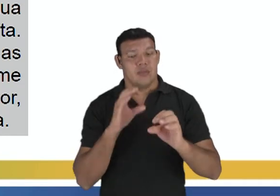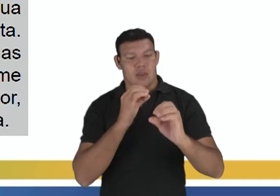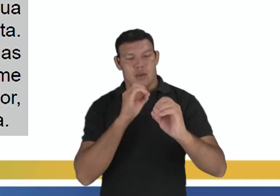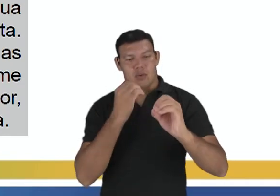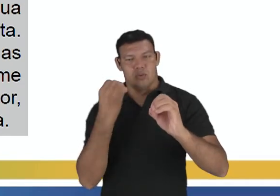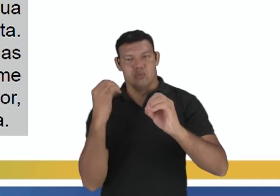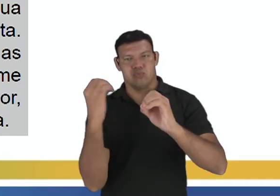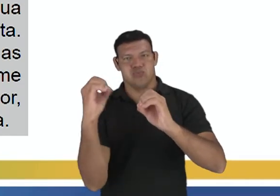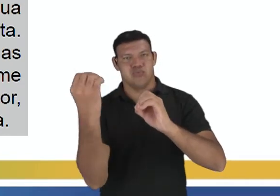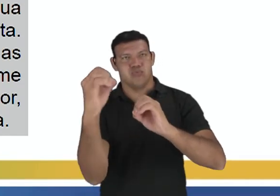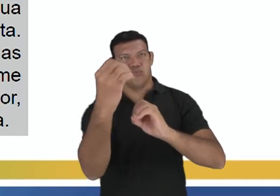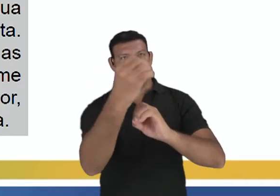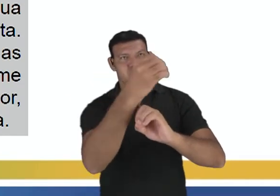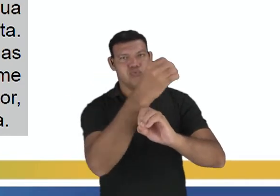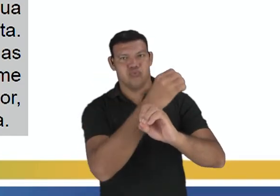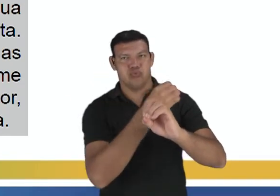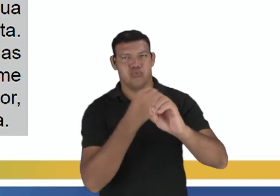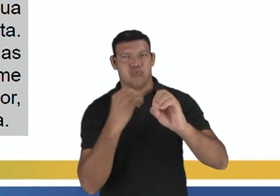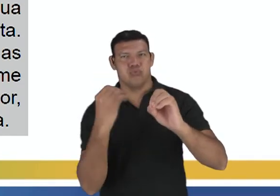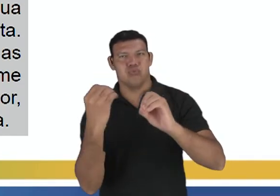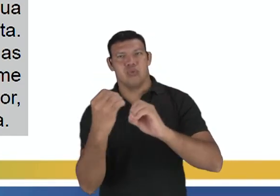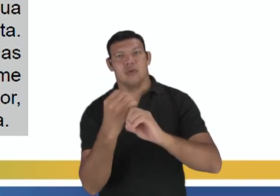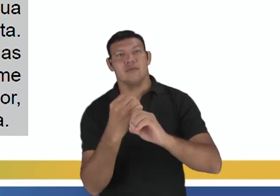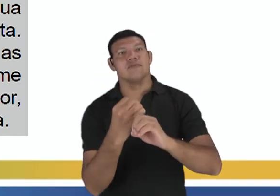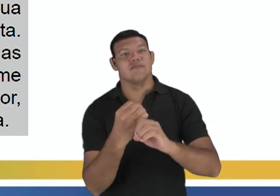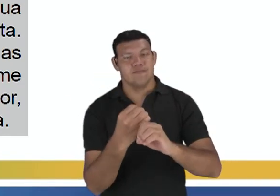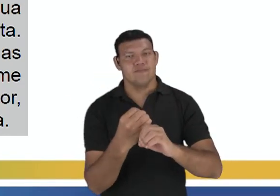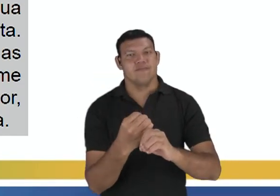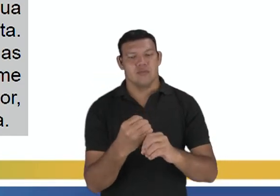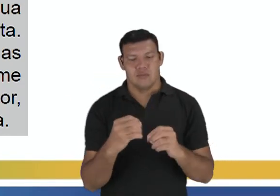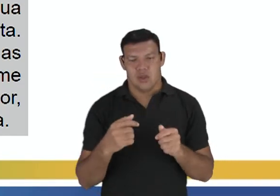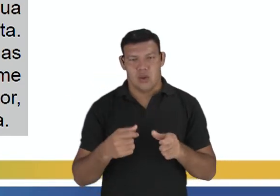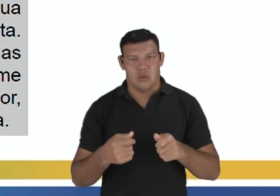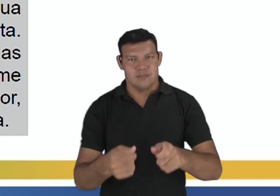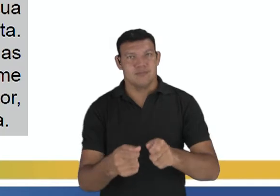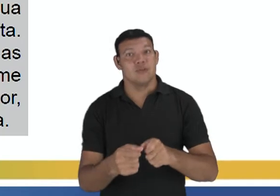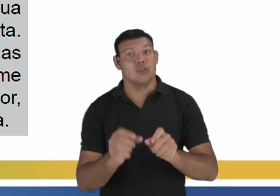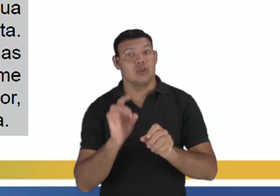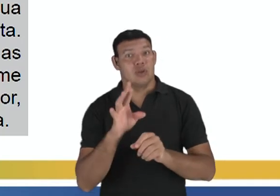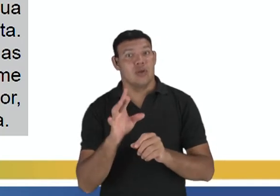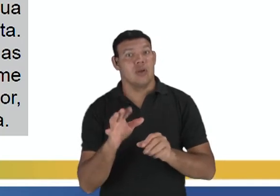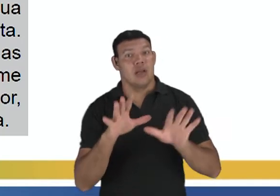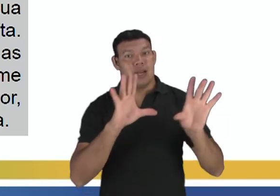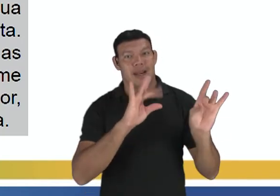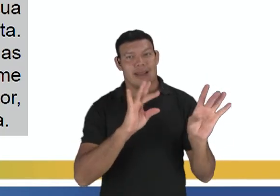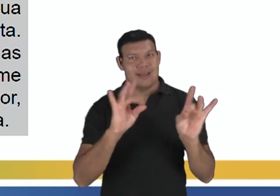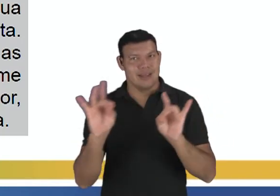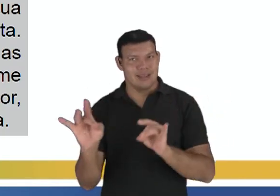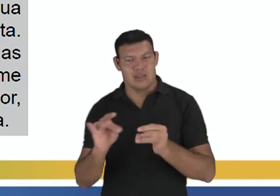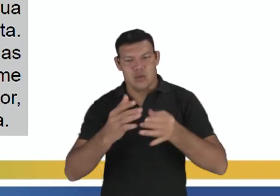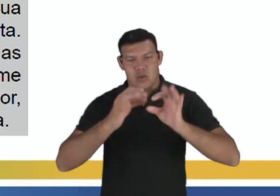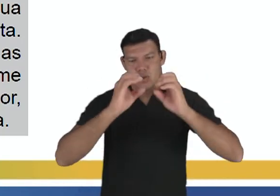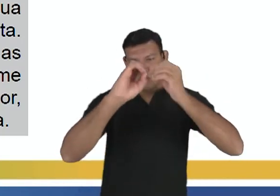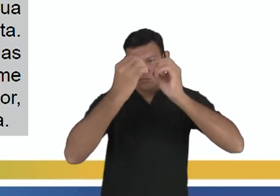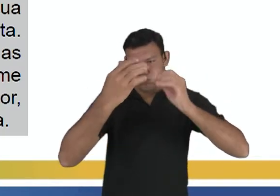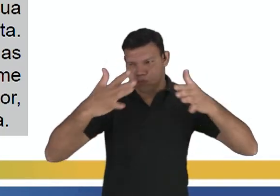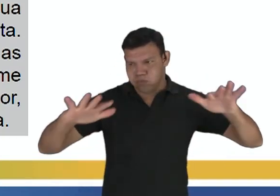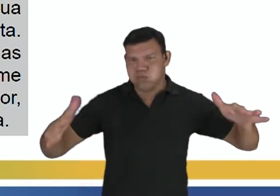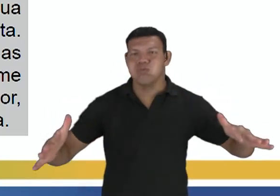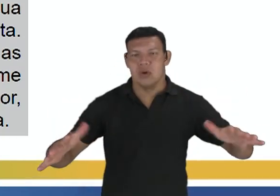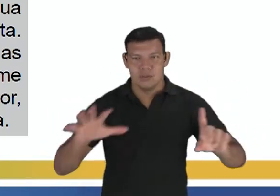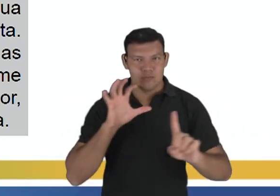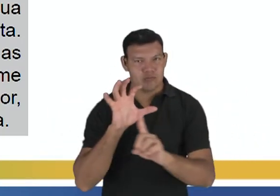Sol. A força gravitacional lunar é baixa para mover o corpo sólido da Terra, mas sua composição líquida, os oceanos,